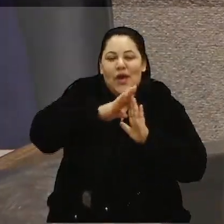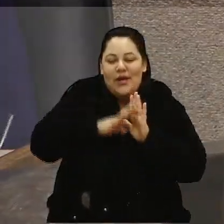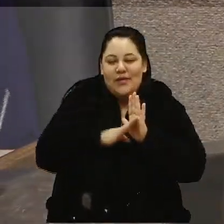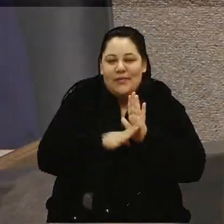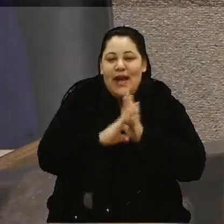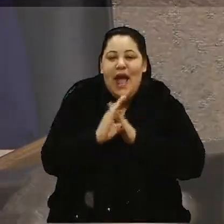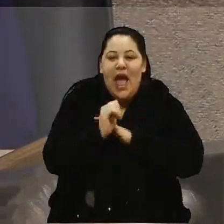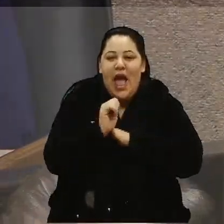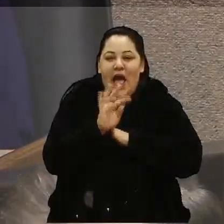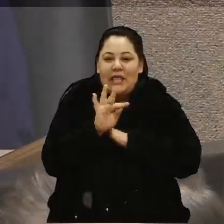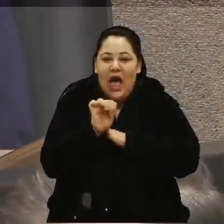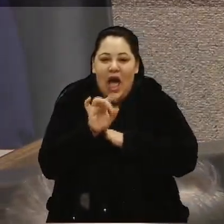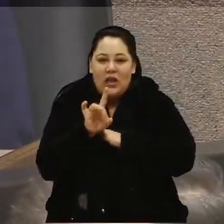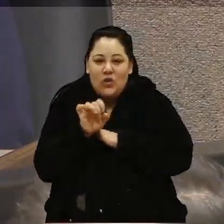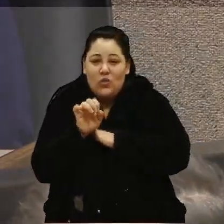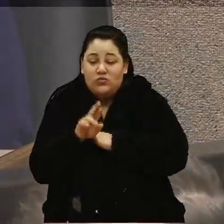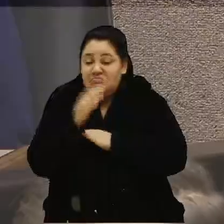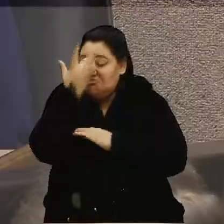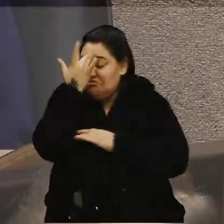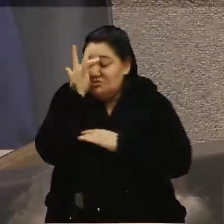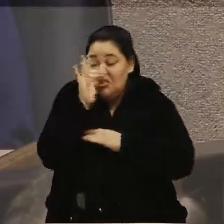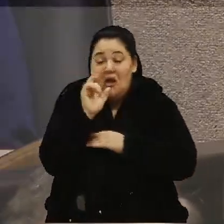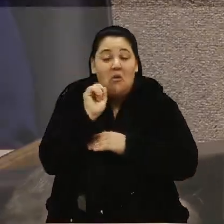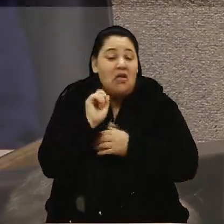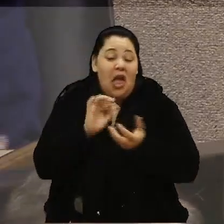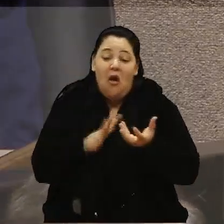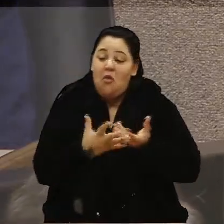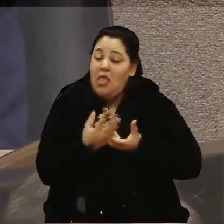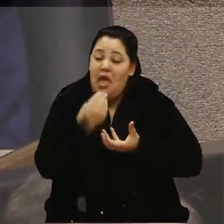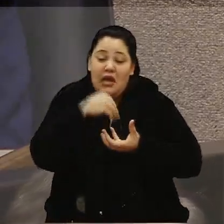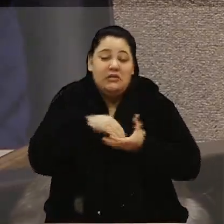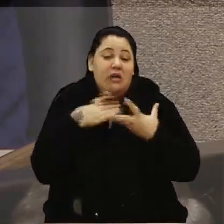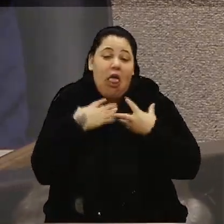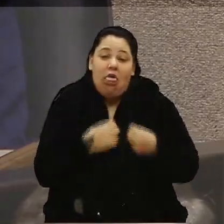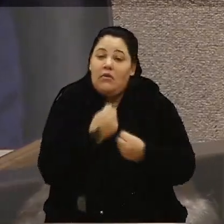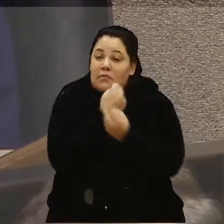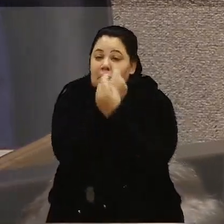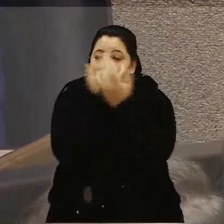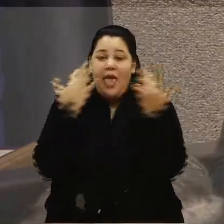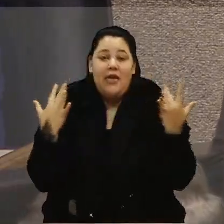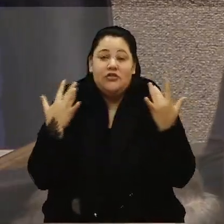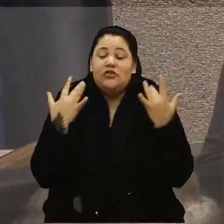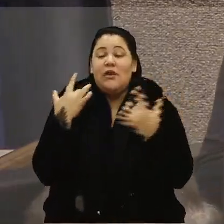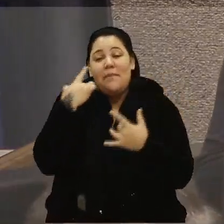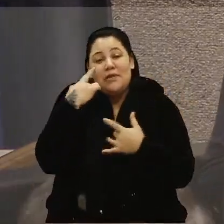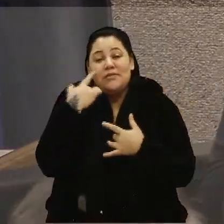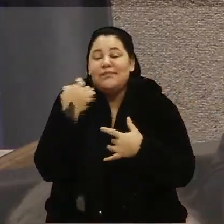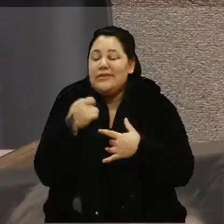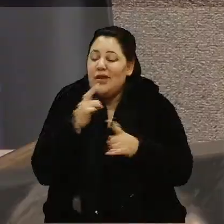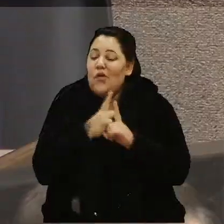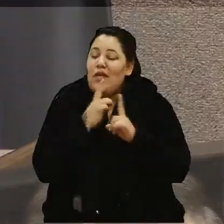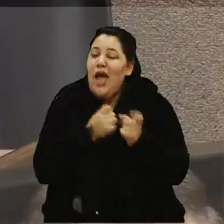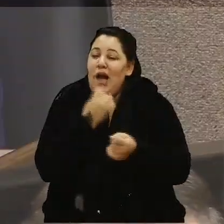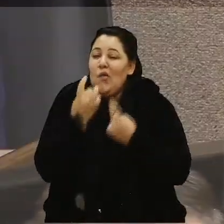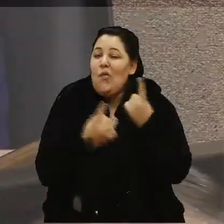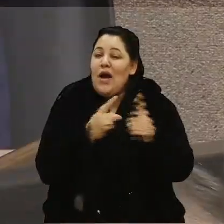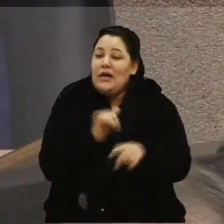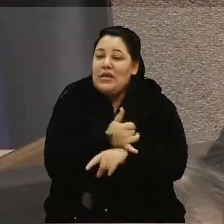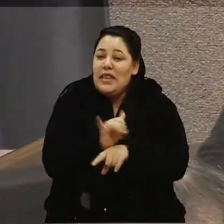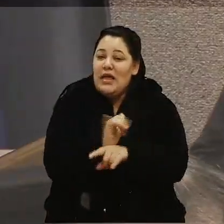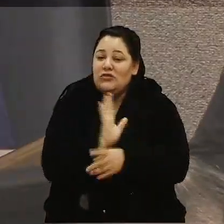que o Secretaria do Meio Ambiente estão pensando sobre isso, né? Mas precisamos de algumas alternativas no nosso